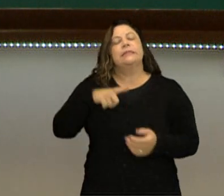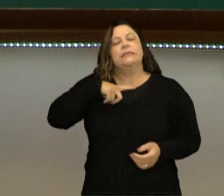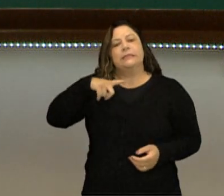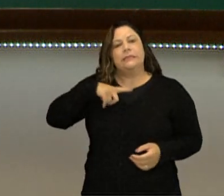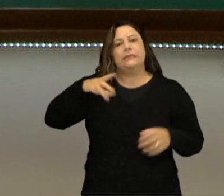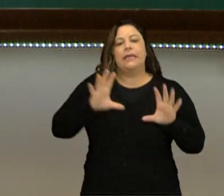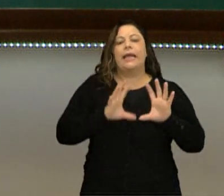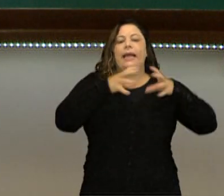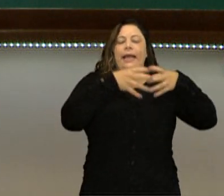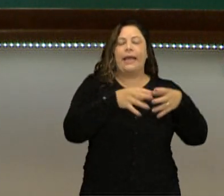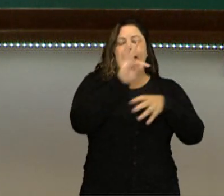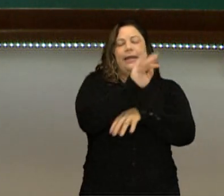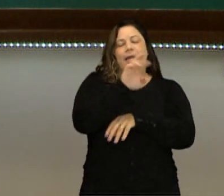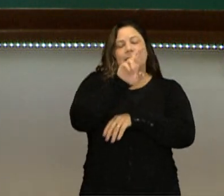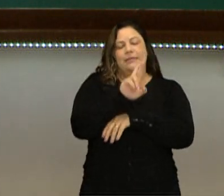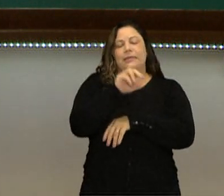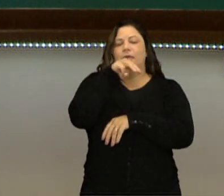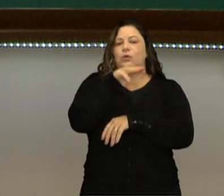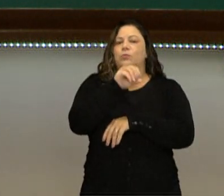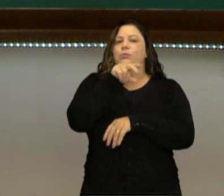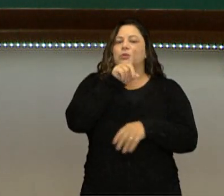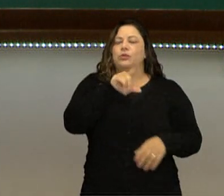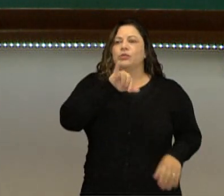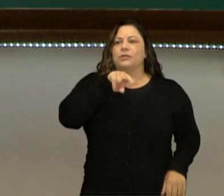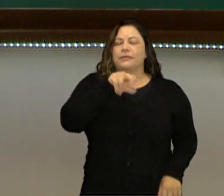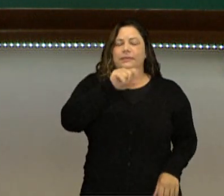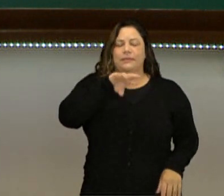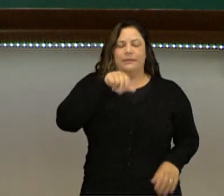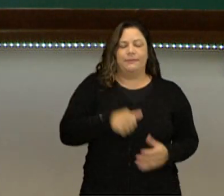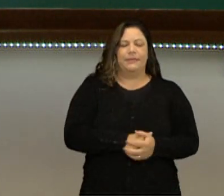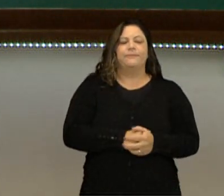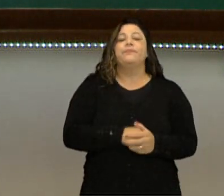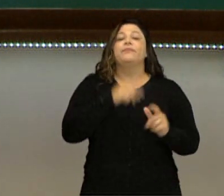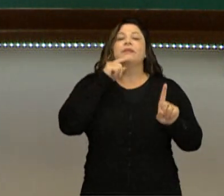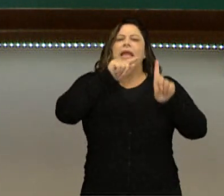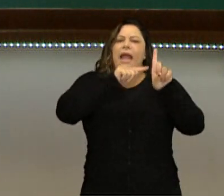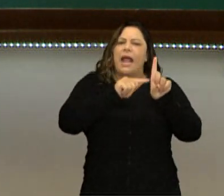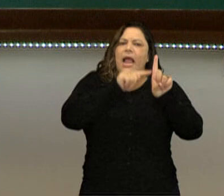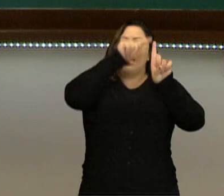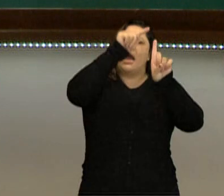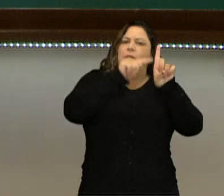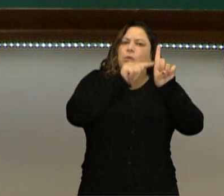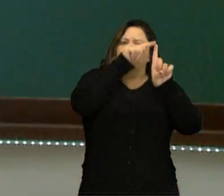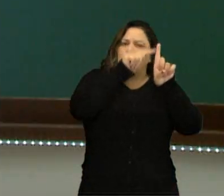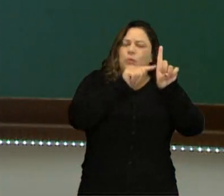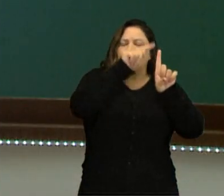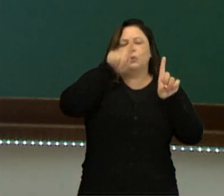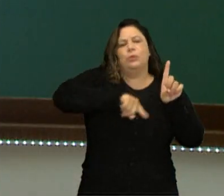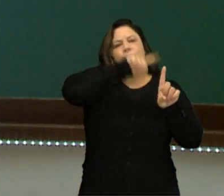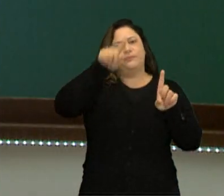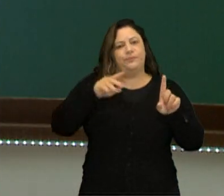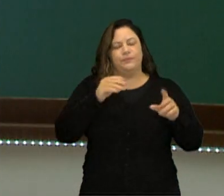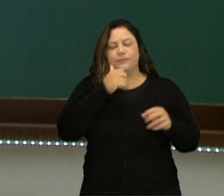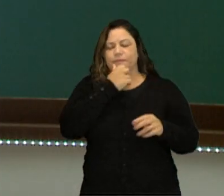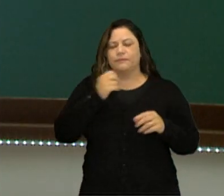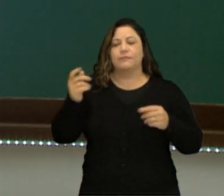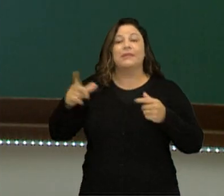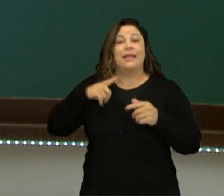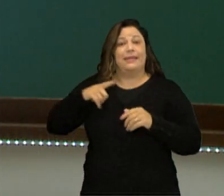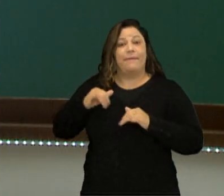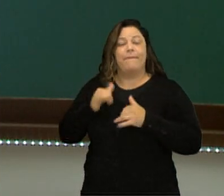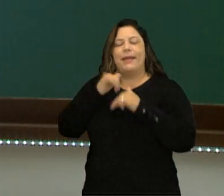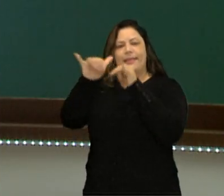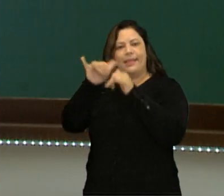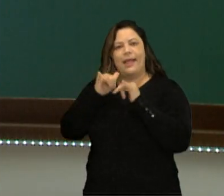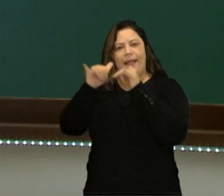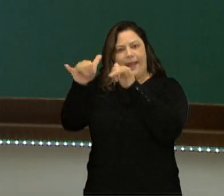da termodinâmica, que estuda calor, temperatura, a parte da termologia. Você tem a parte da elétrica,